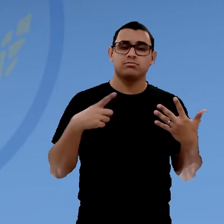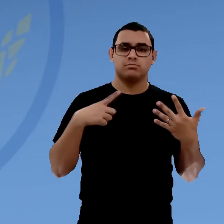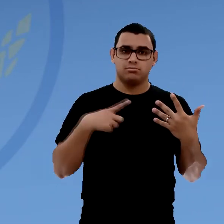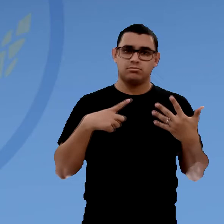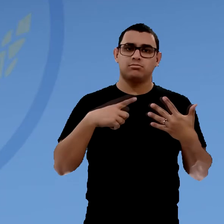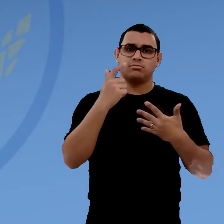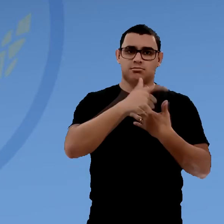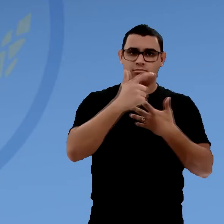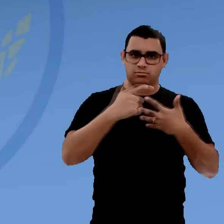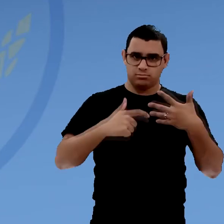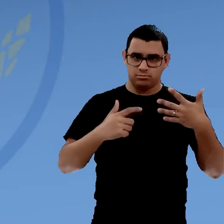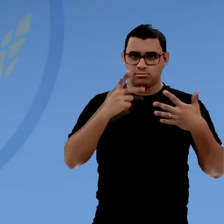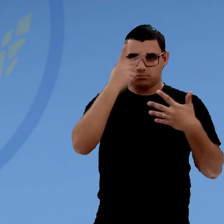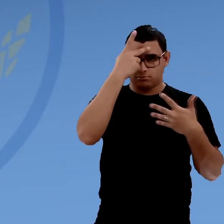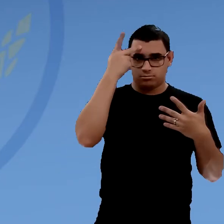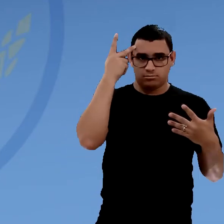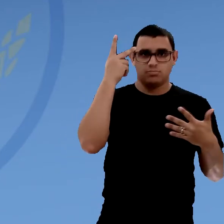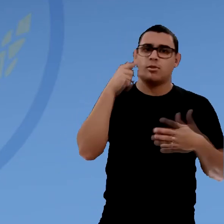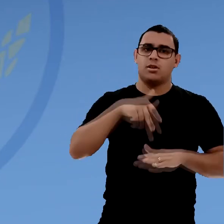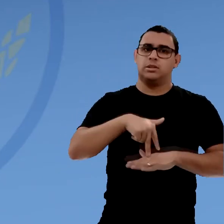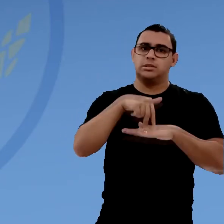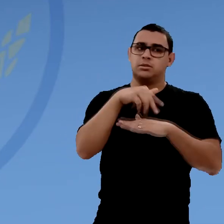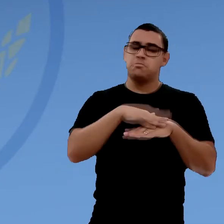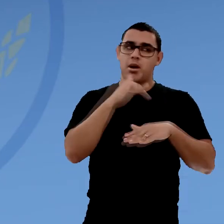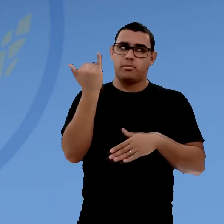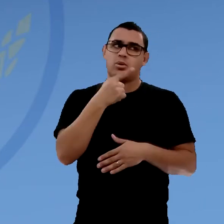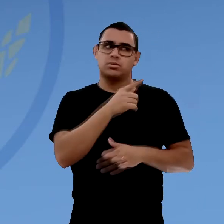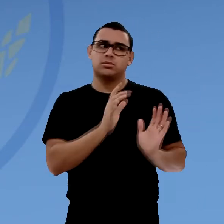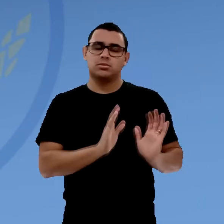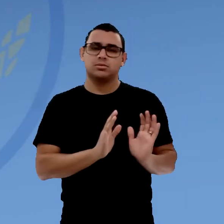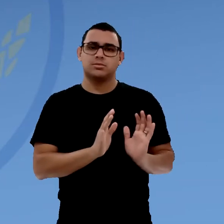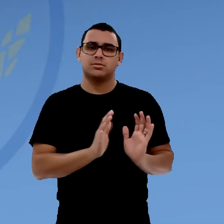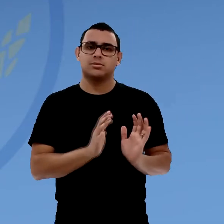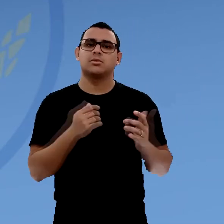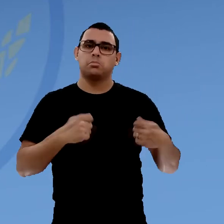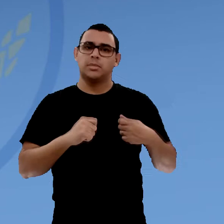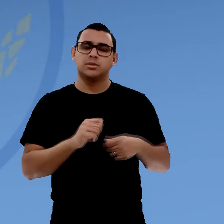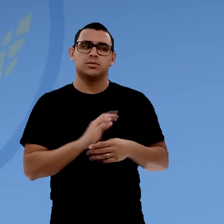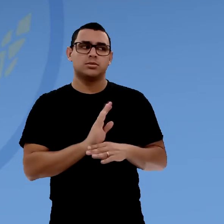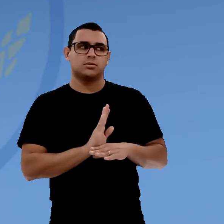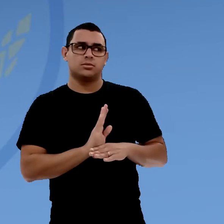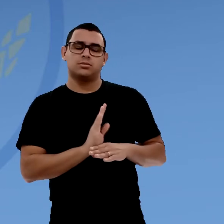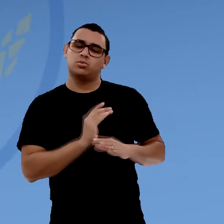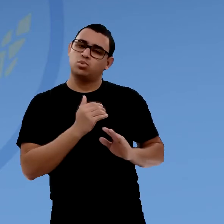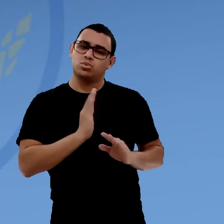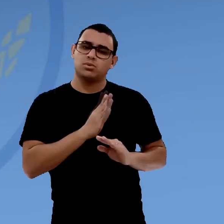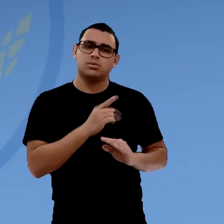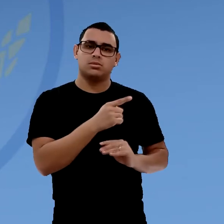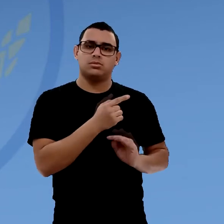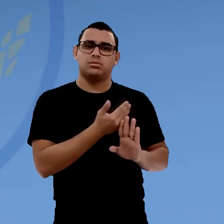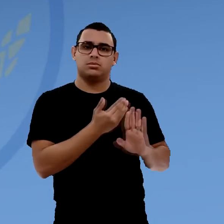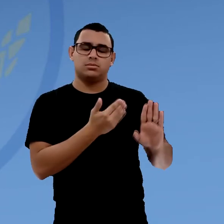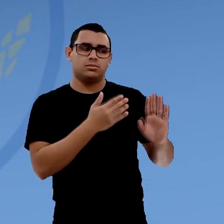aquela pessoa que tenha determinada poder seja ele qual for, dentro